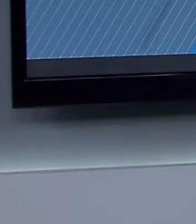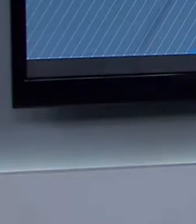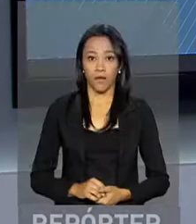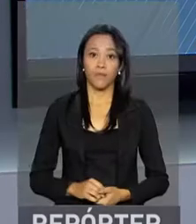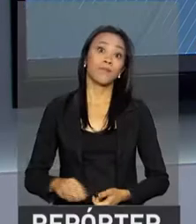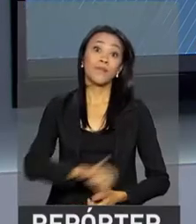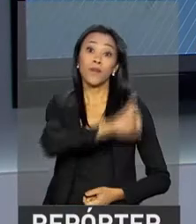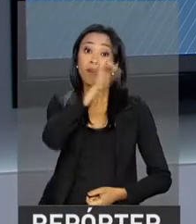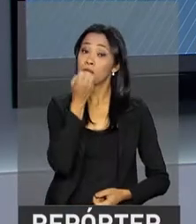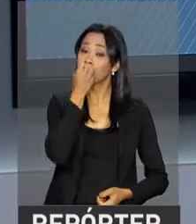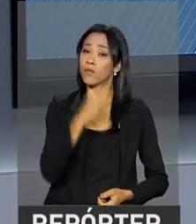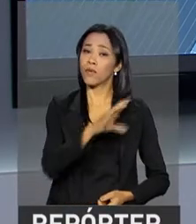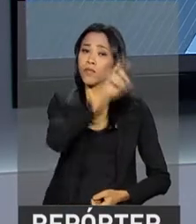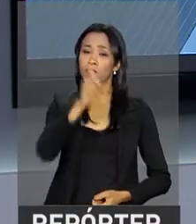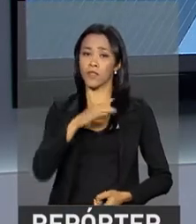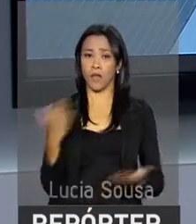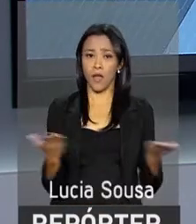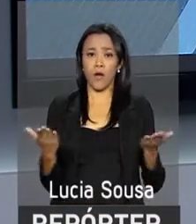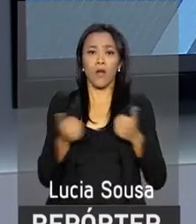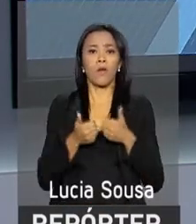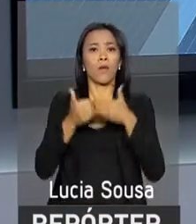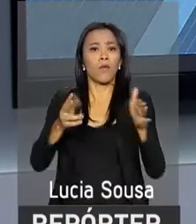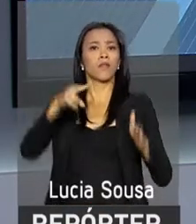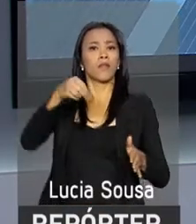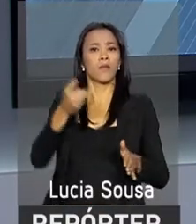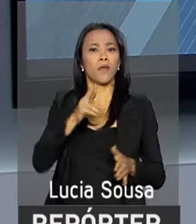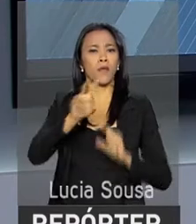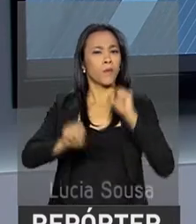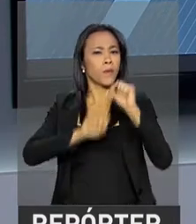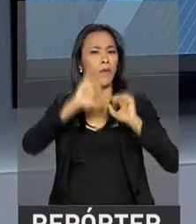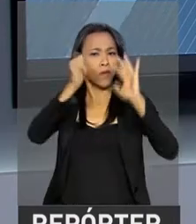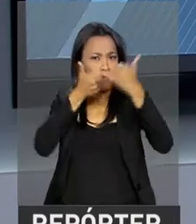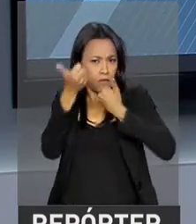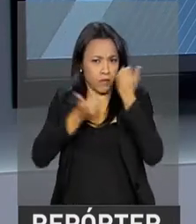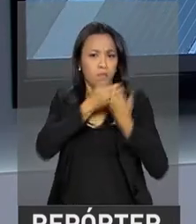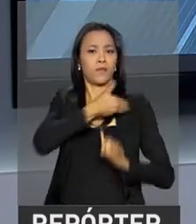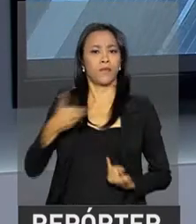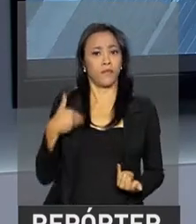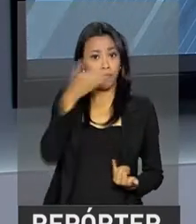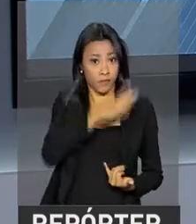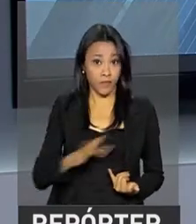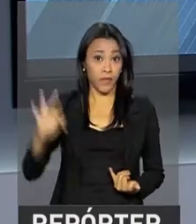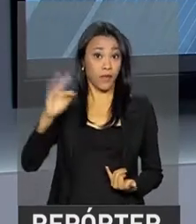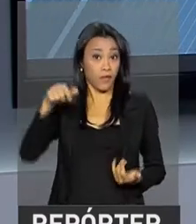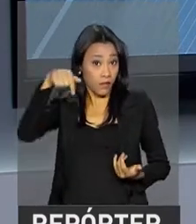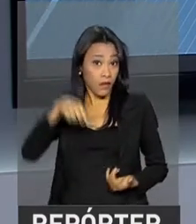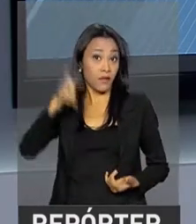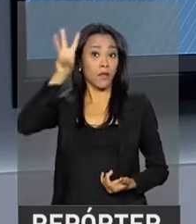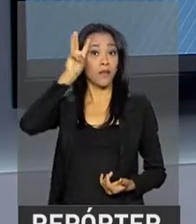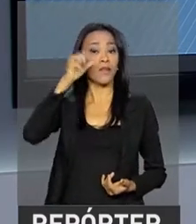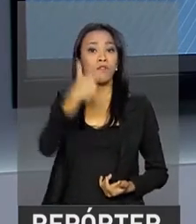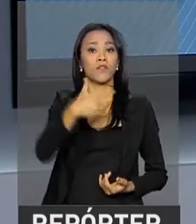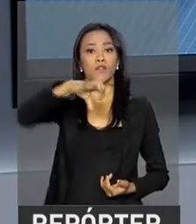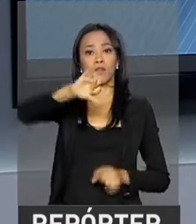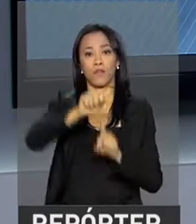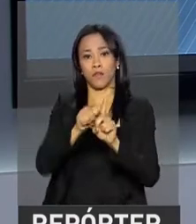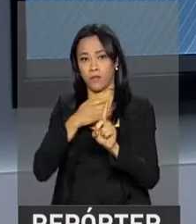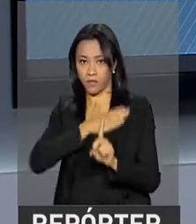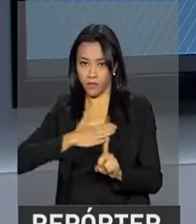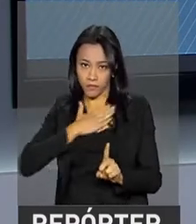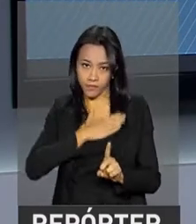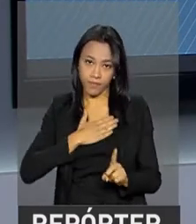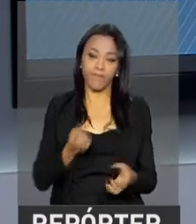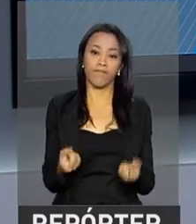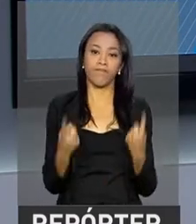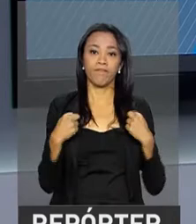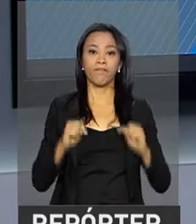olá bom dia começa agora o repórter nbr com as notícias do governo federal desta terça-feira 29 de